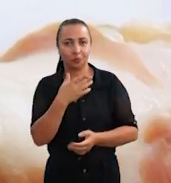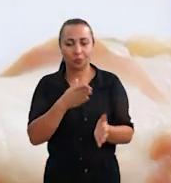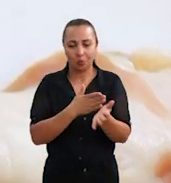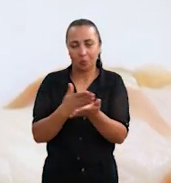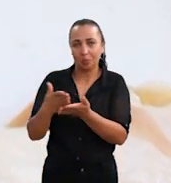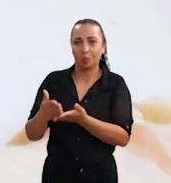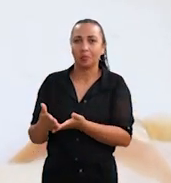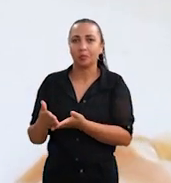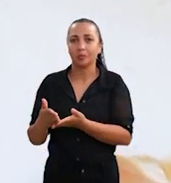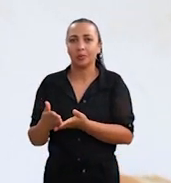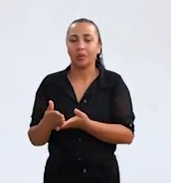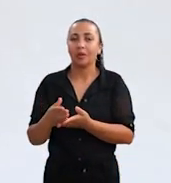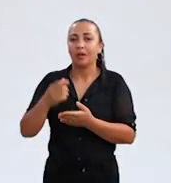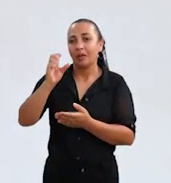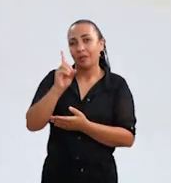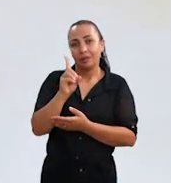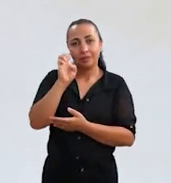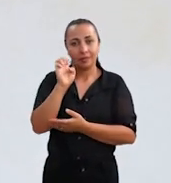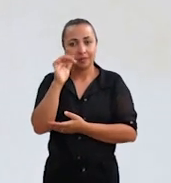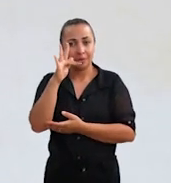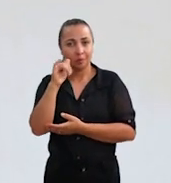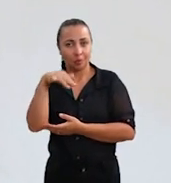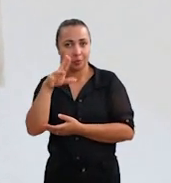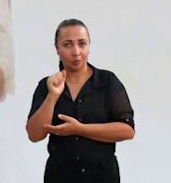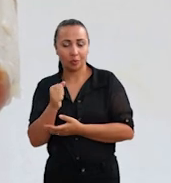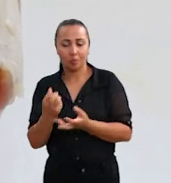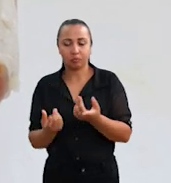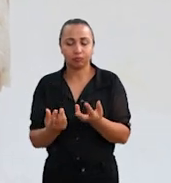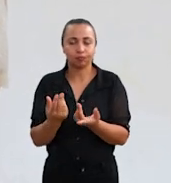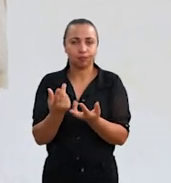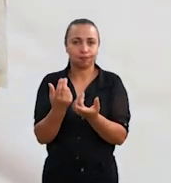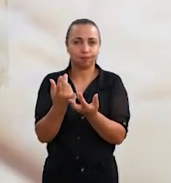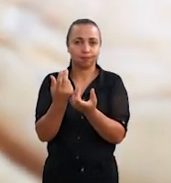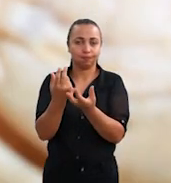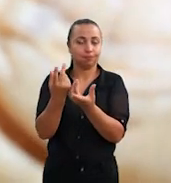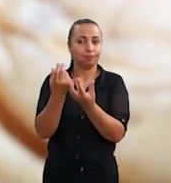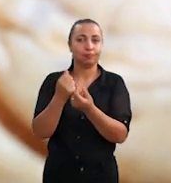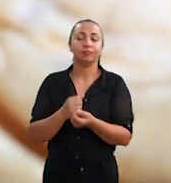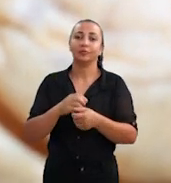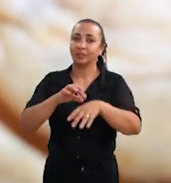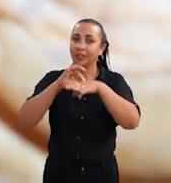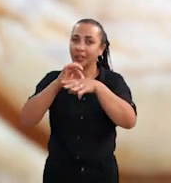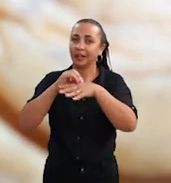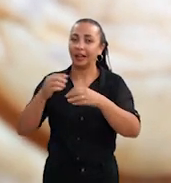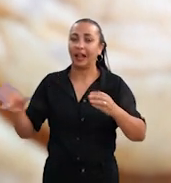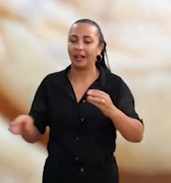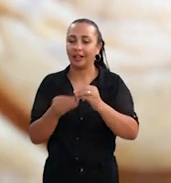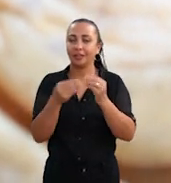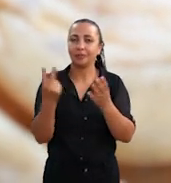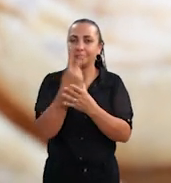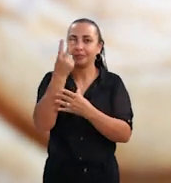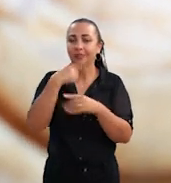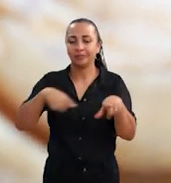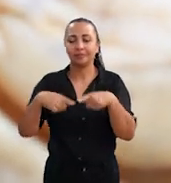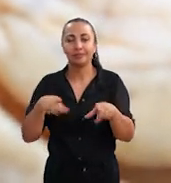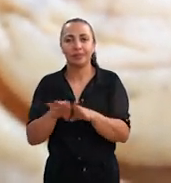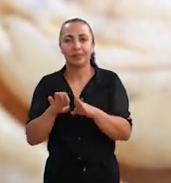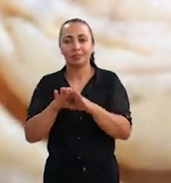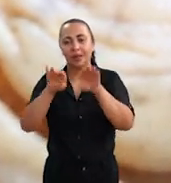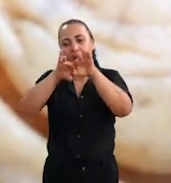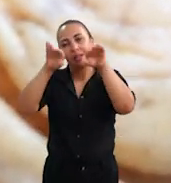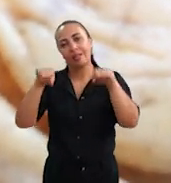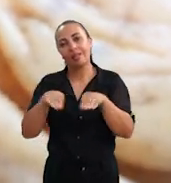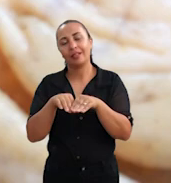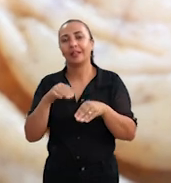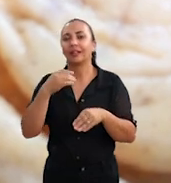com o defumado, que é um produto diferenciado que a gente pode agregar valor trabalhando também com a carne em lata, que já era